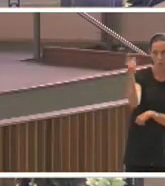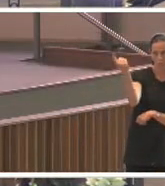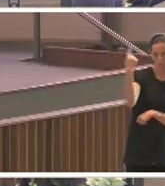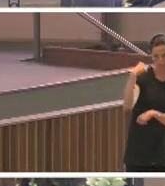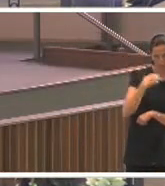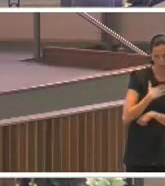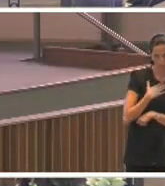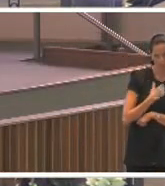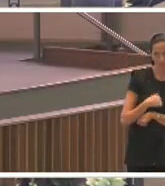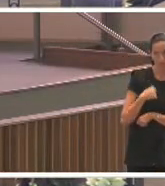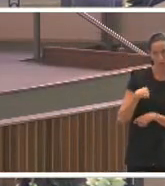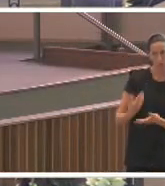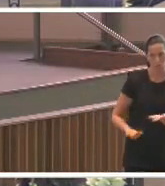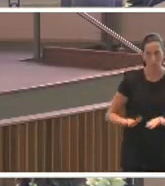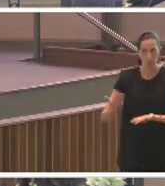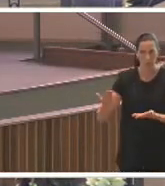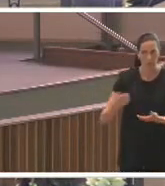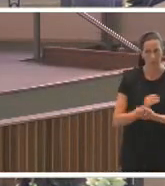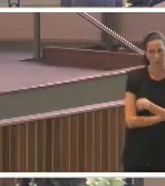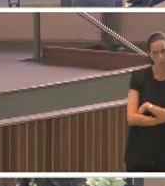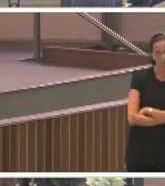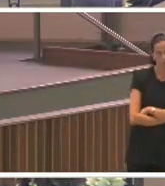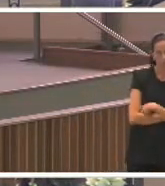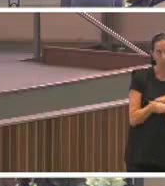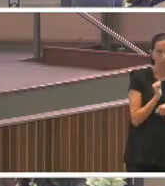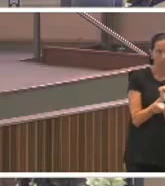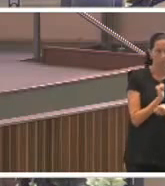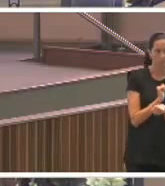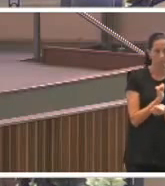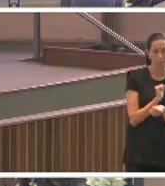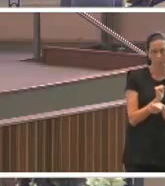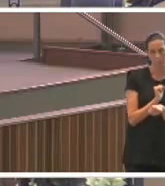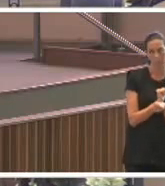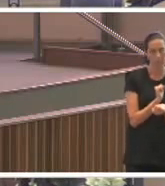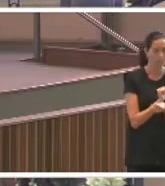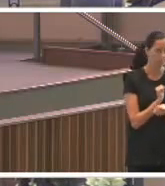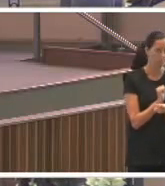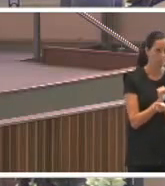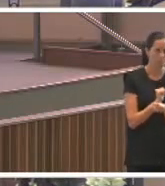E aí nós somos inspirados por quem serve.